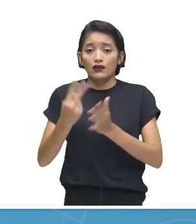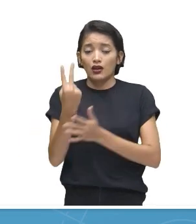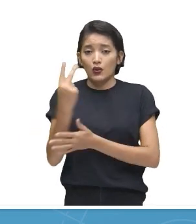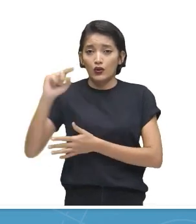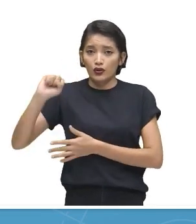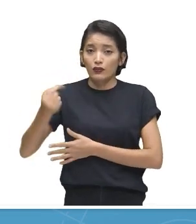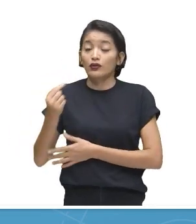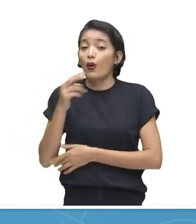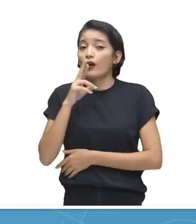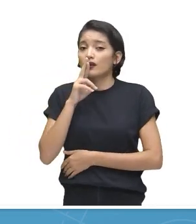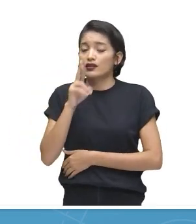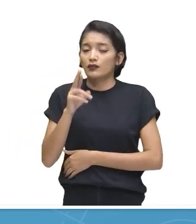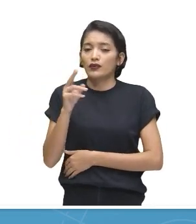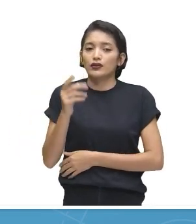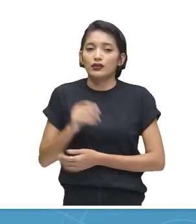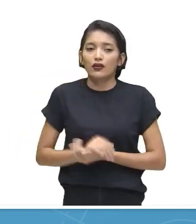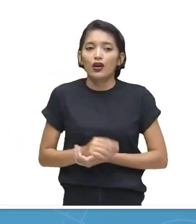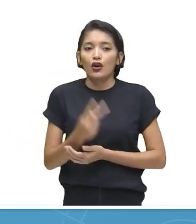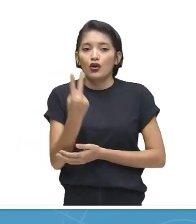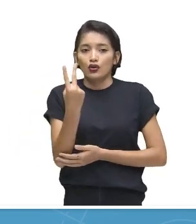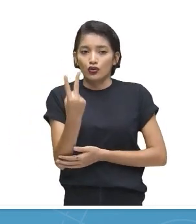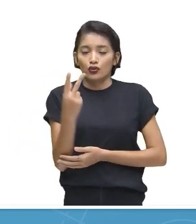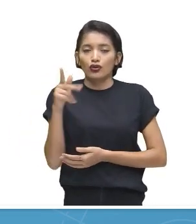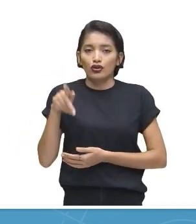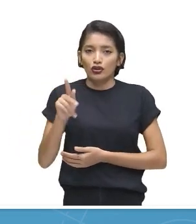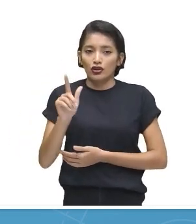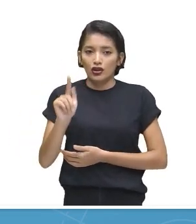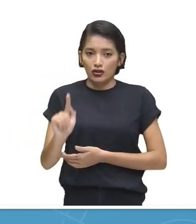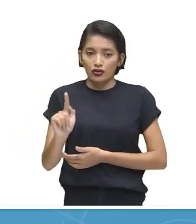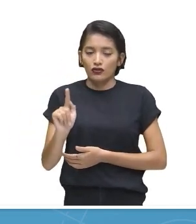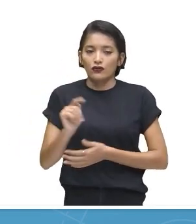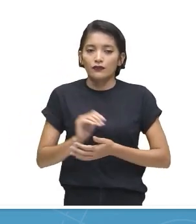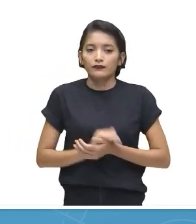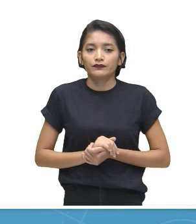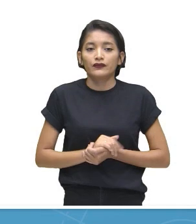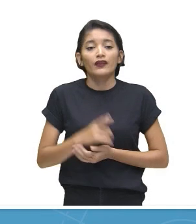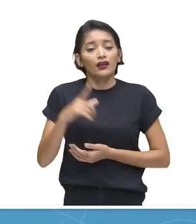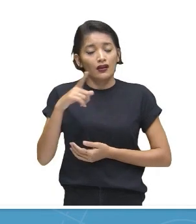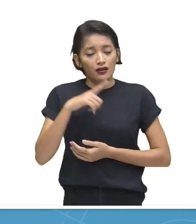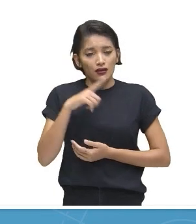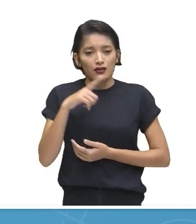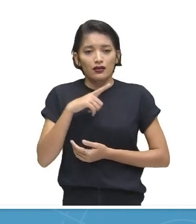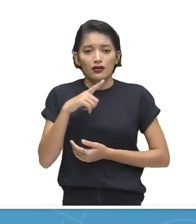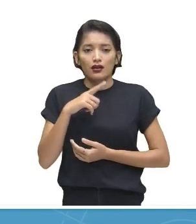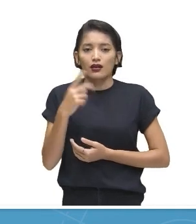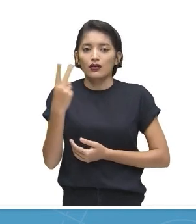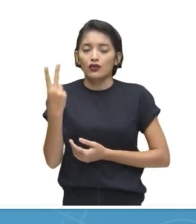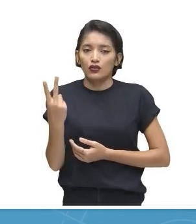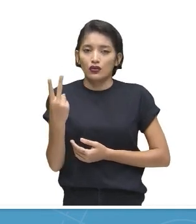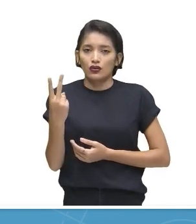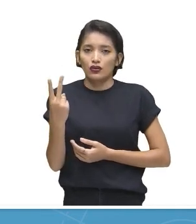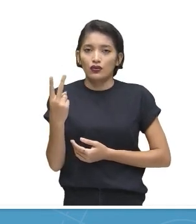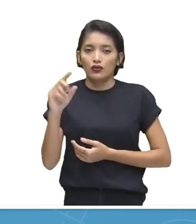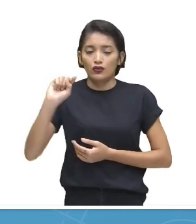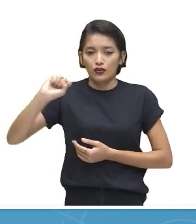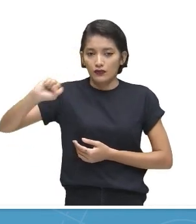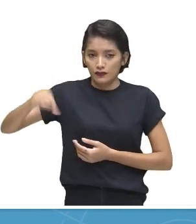a resposta aqui, ó, em 2 quilos, né, nós temos